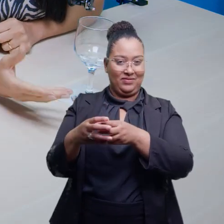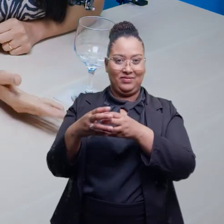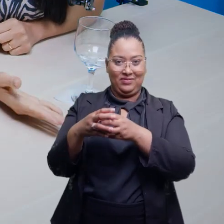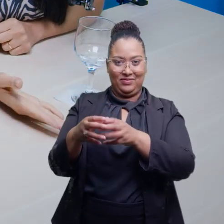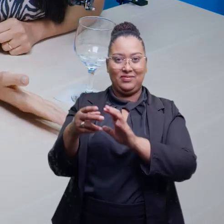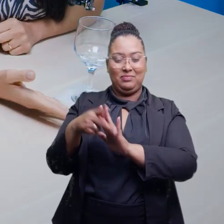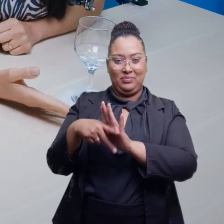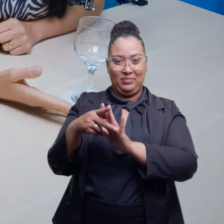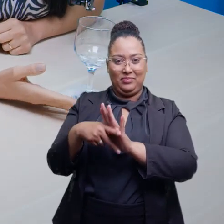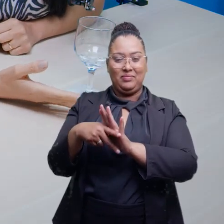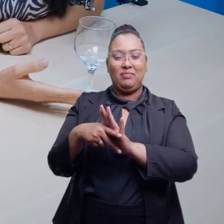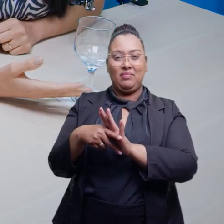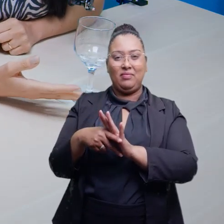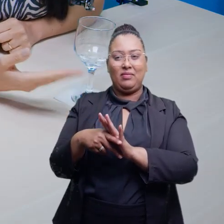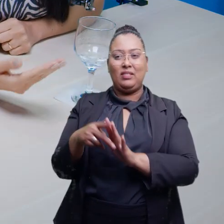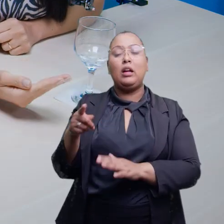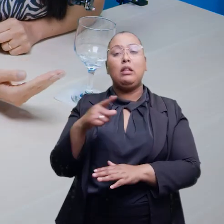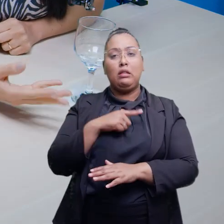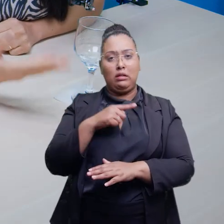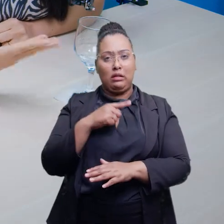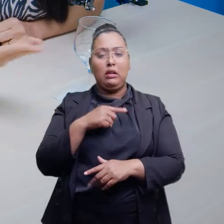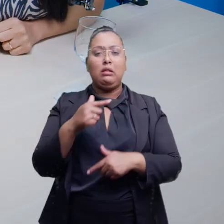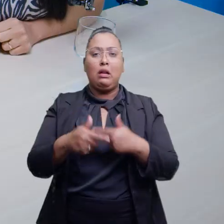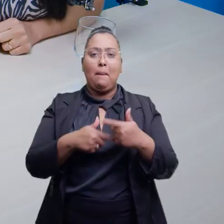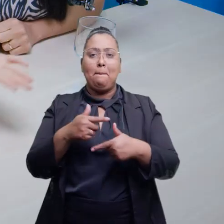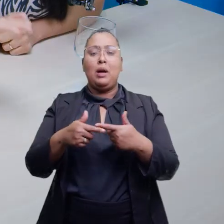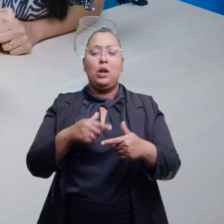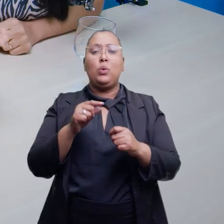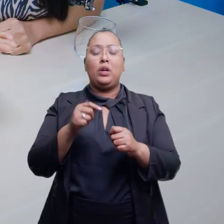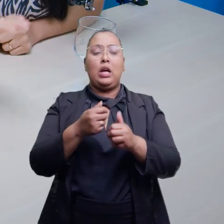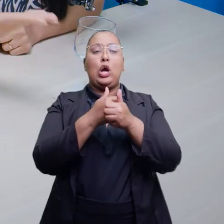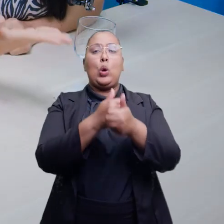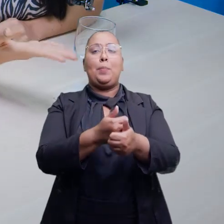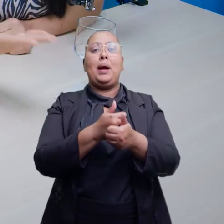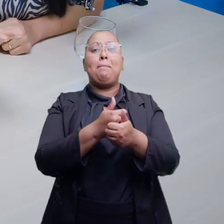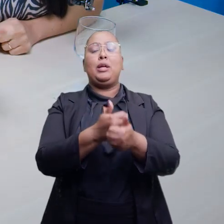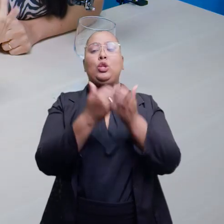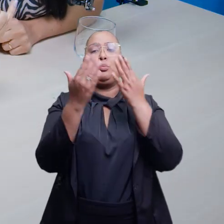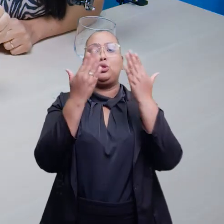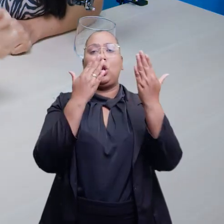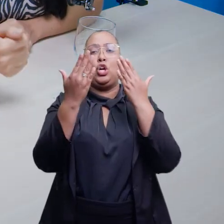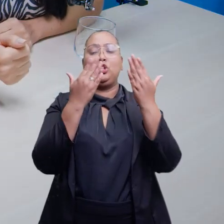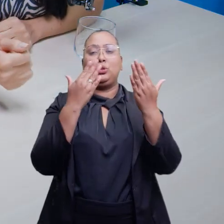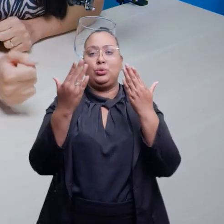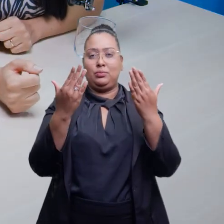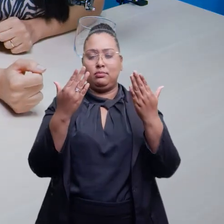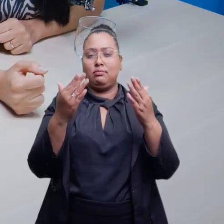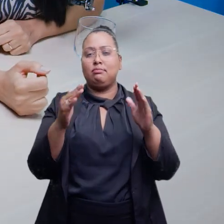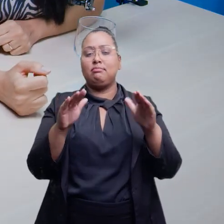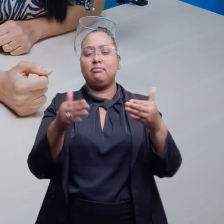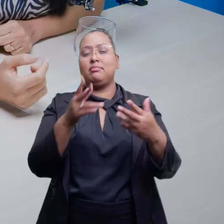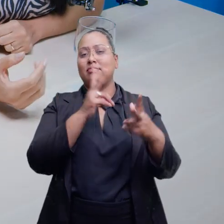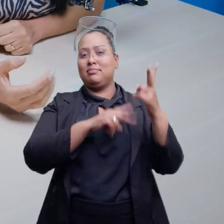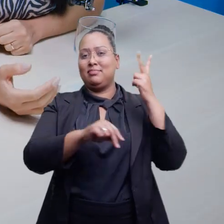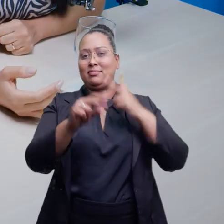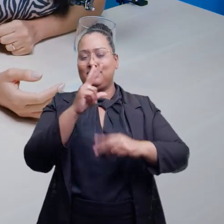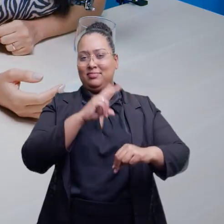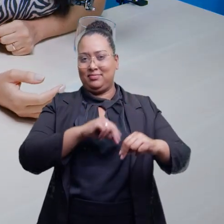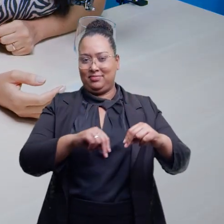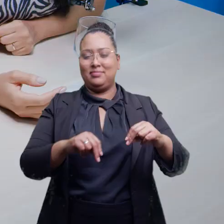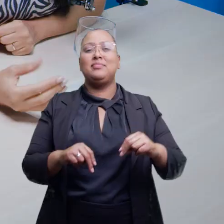Conviver também presta outros serviços, como, por exemplo, o acompanhamento, né, psicológico de